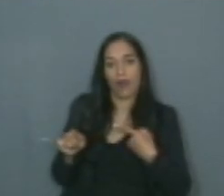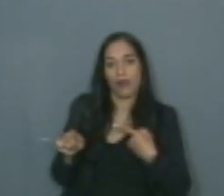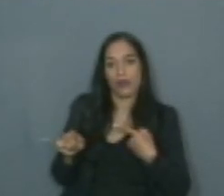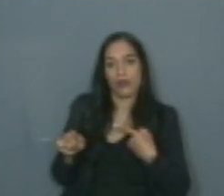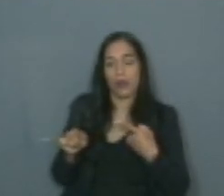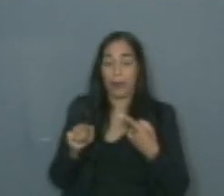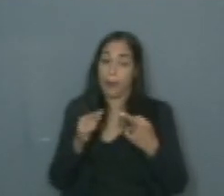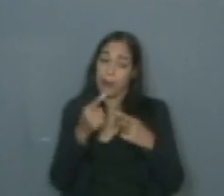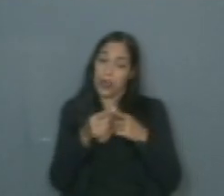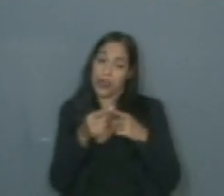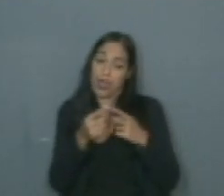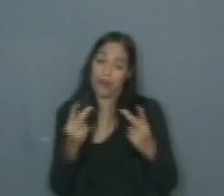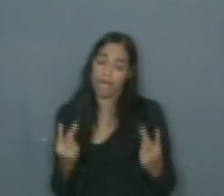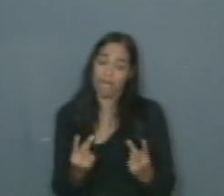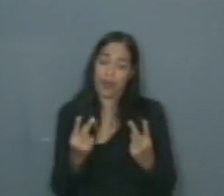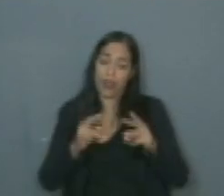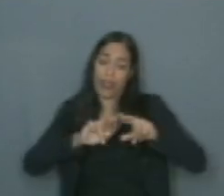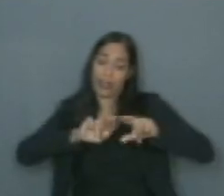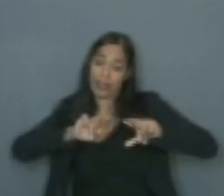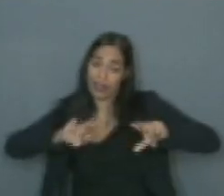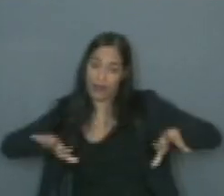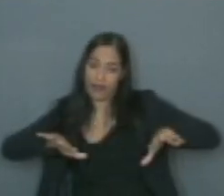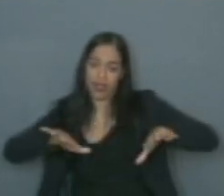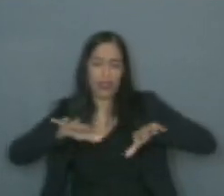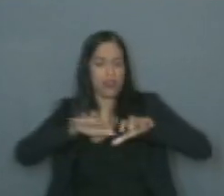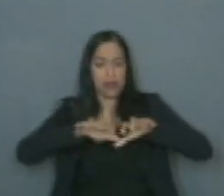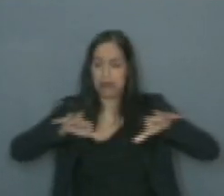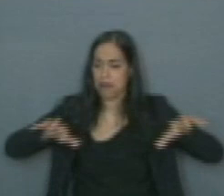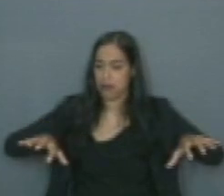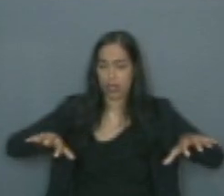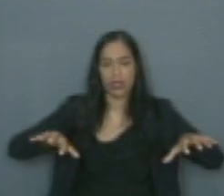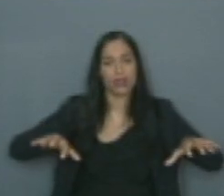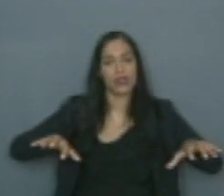aqueles valores são diferentes dos meus. Mas tranquilo.